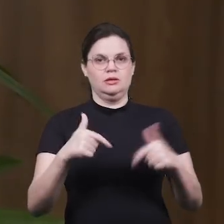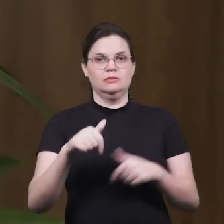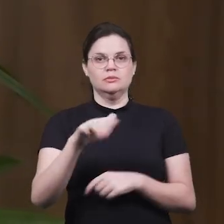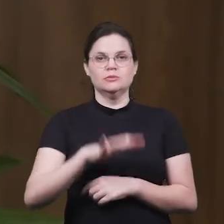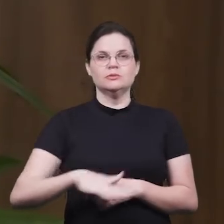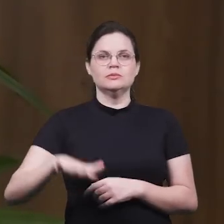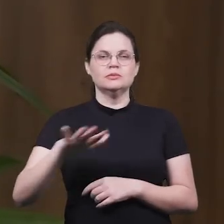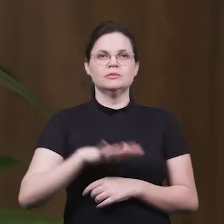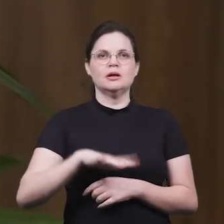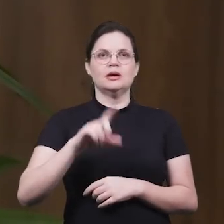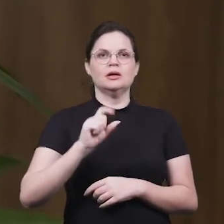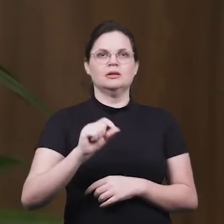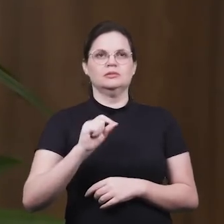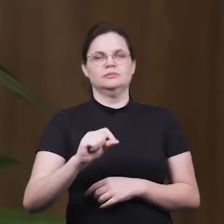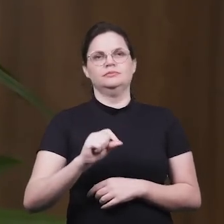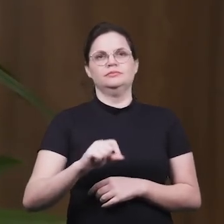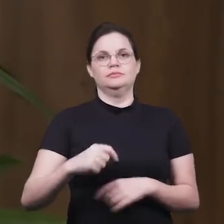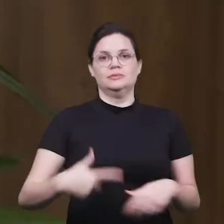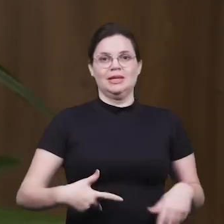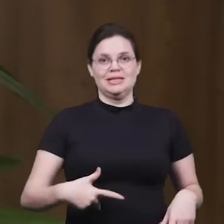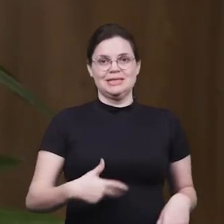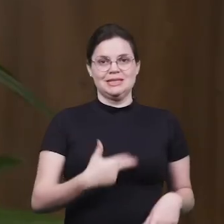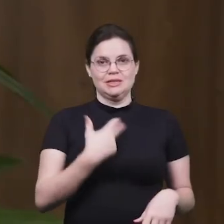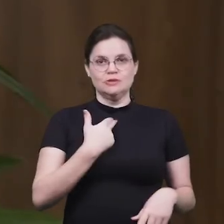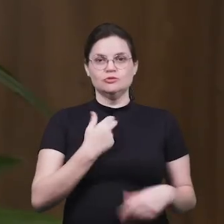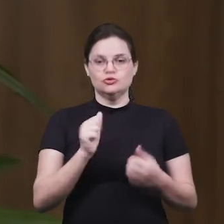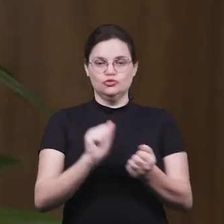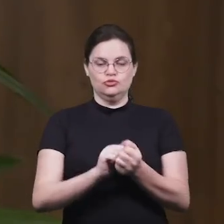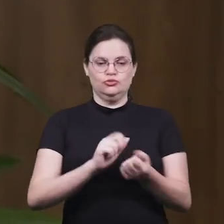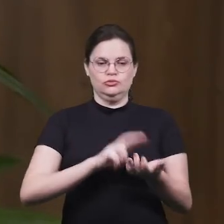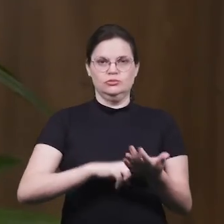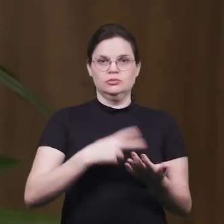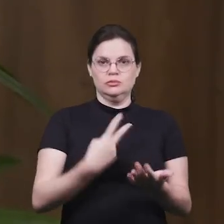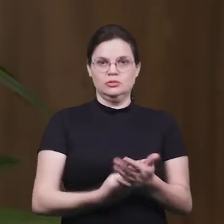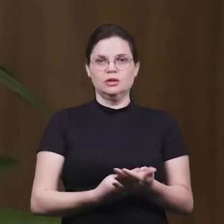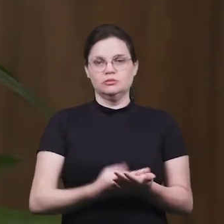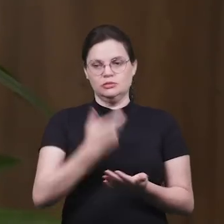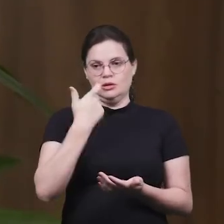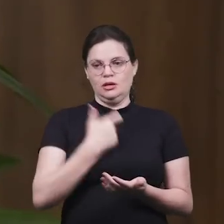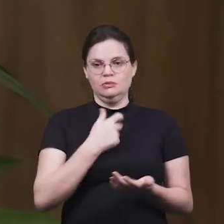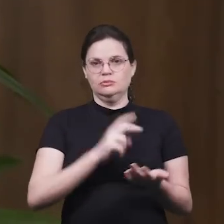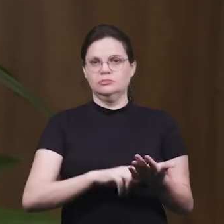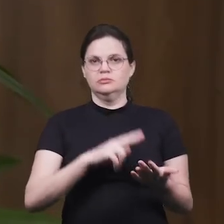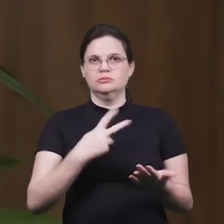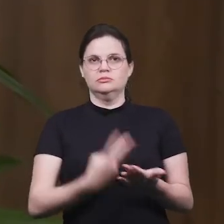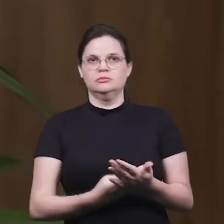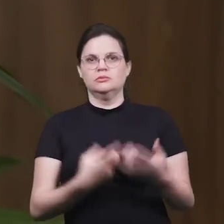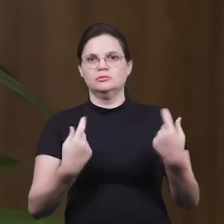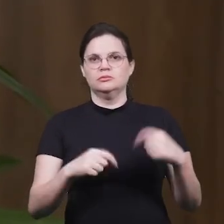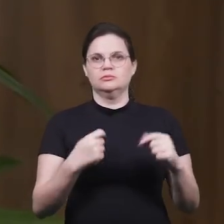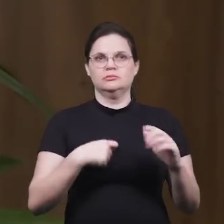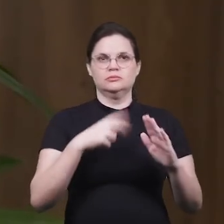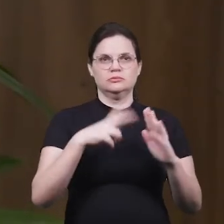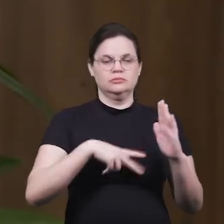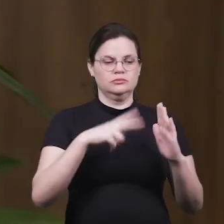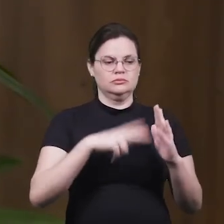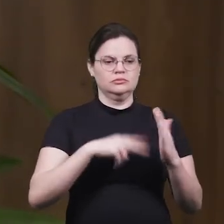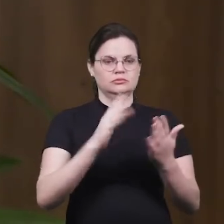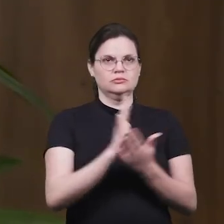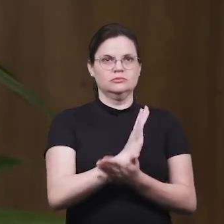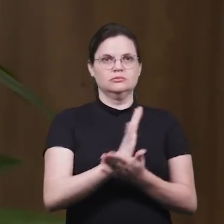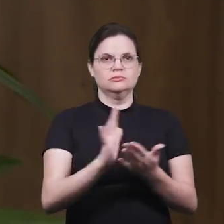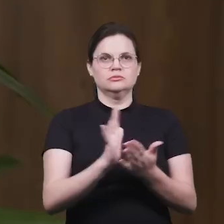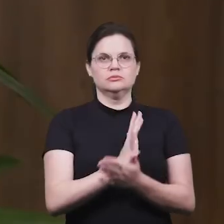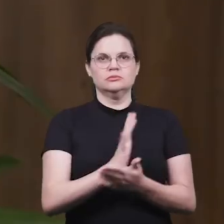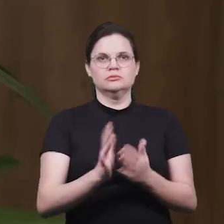de siderúrgica como tradutor. Eu tinha que ler inclusive algumas